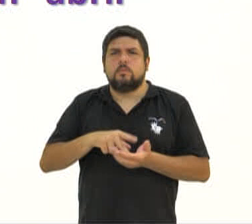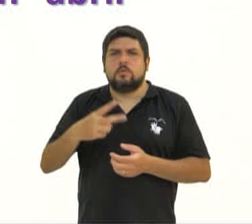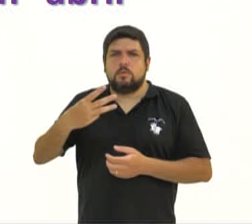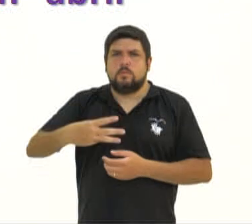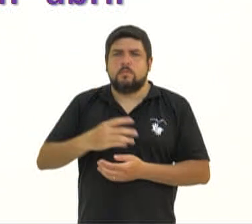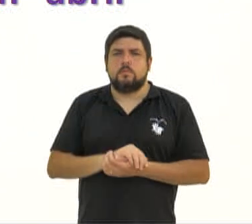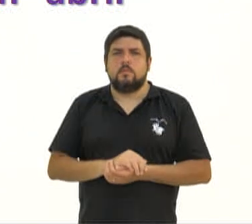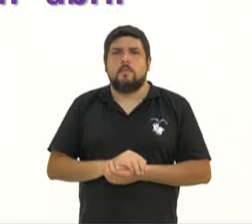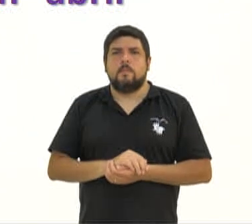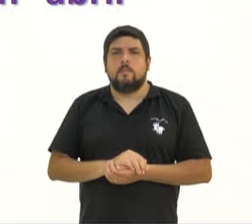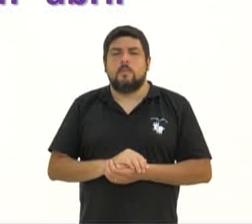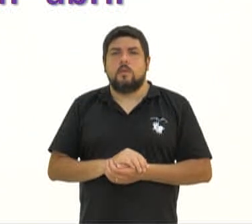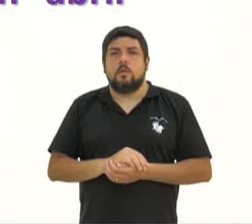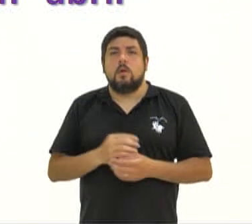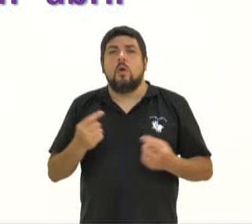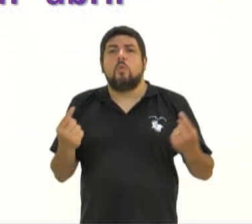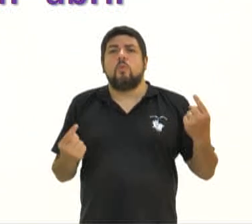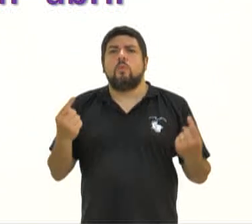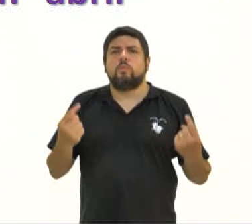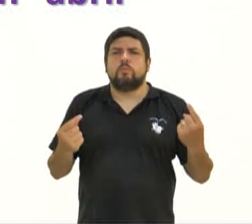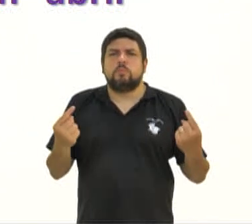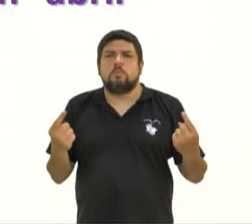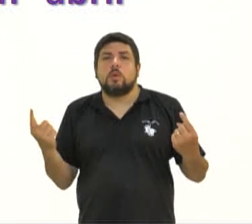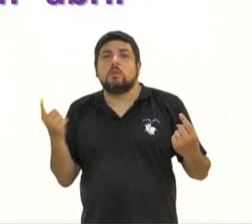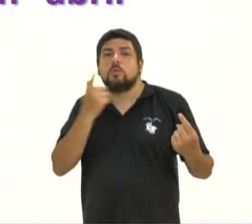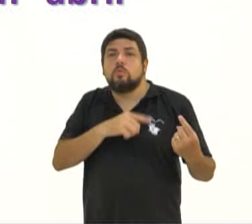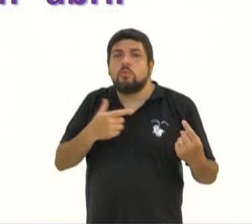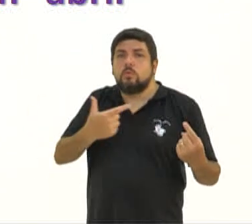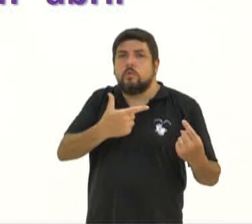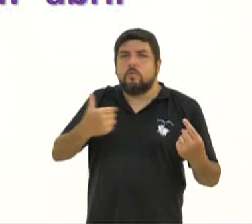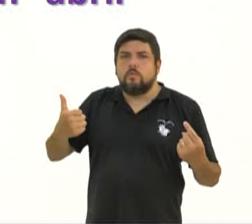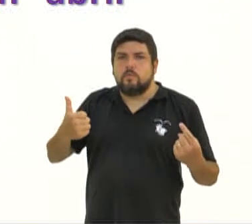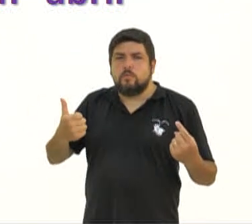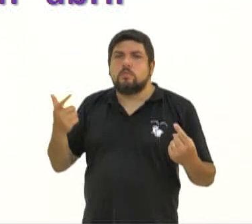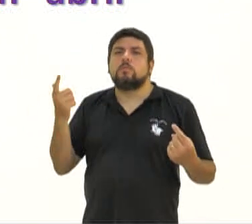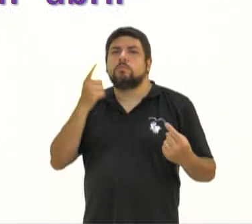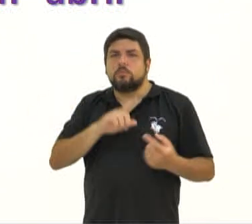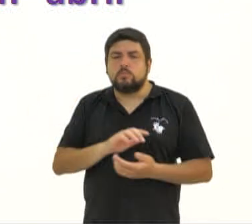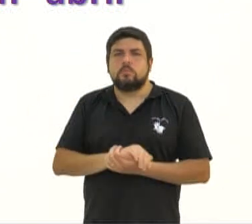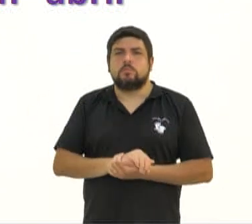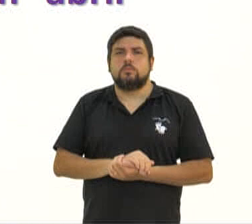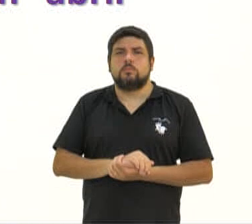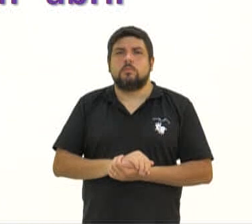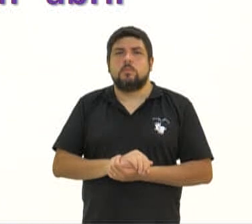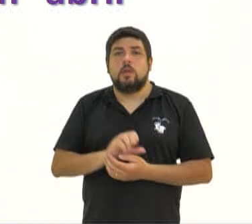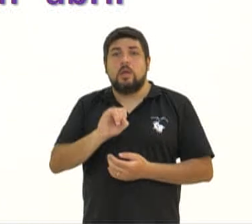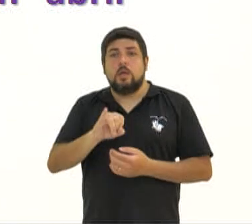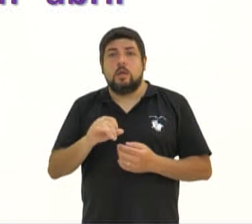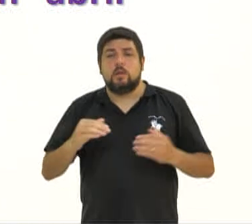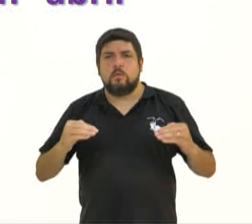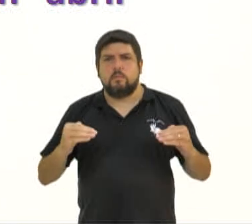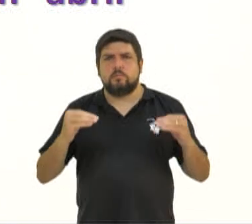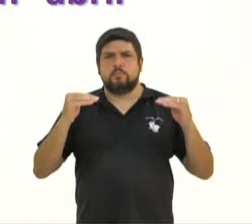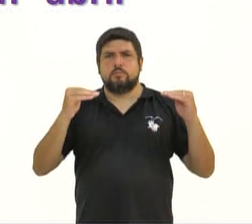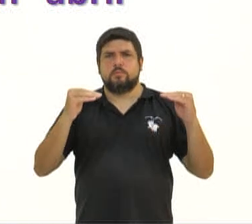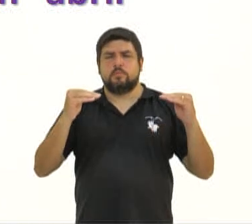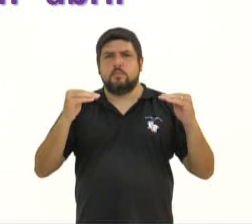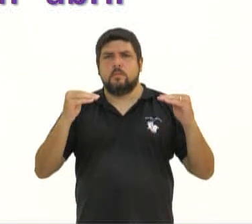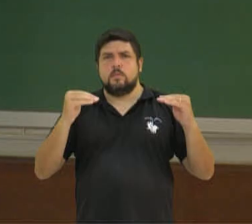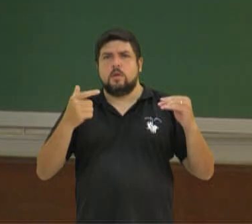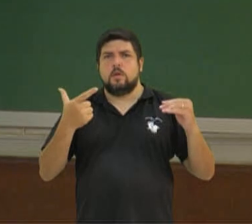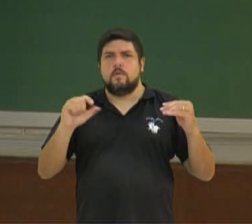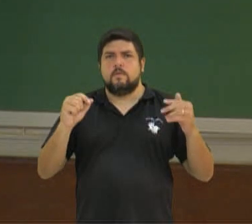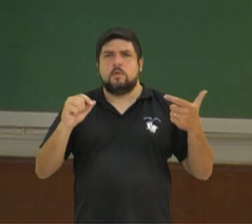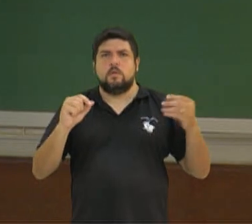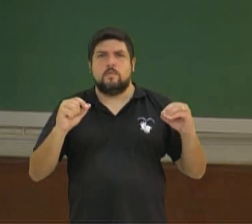que fizer 21 pontos, leva aquele game, então quem fizer 21 pontos primeiro, leva. Se houver empate, 20 a 20, quem abrir